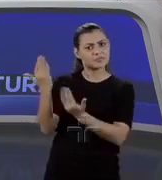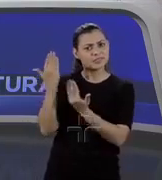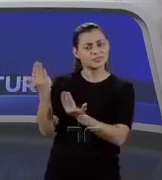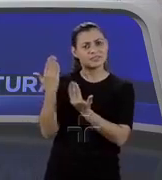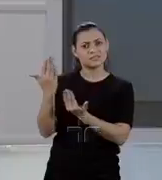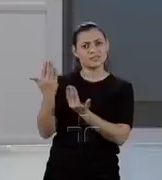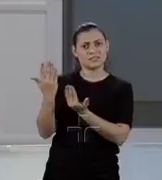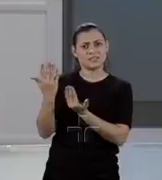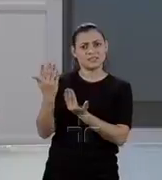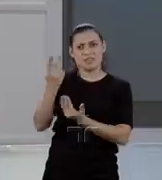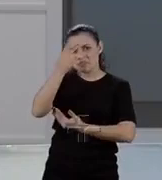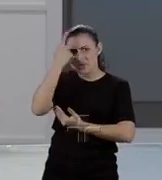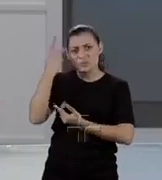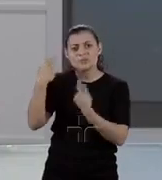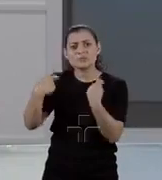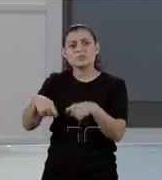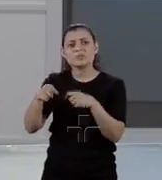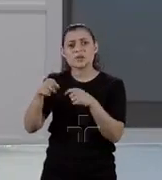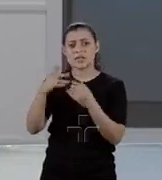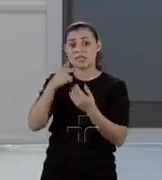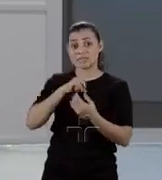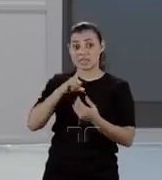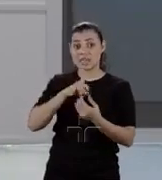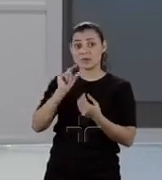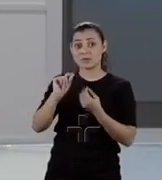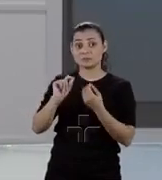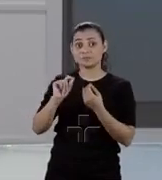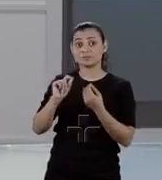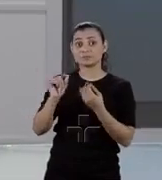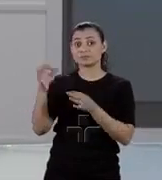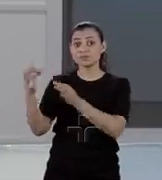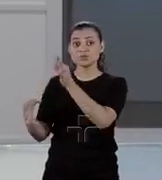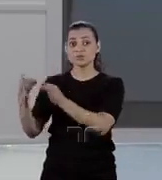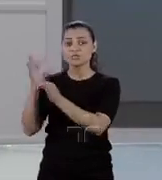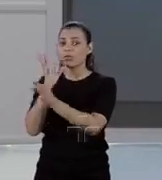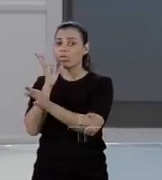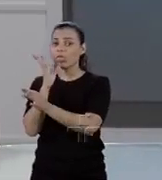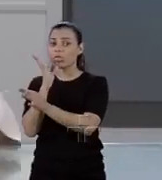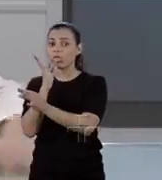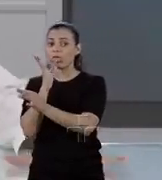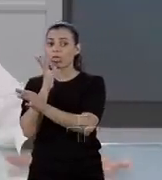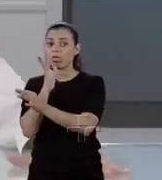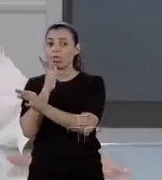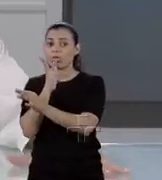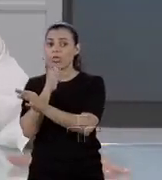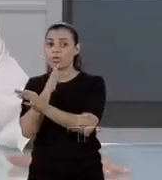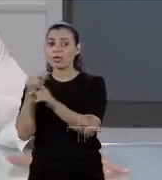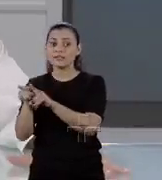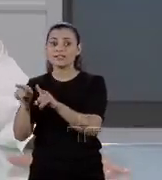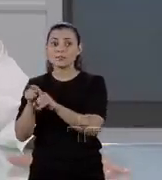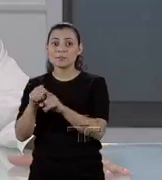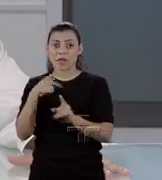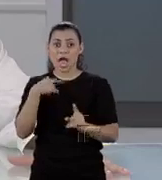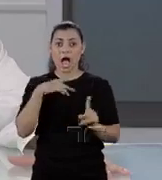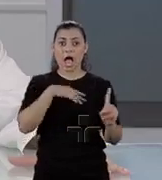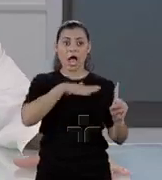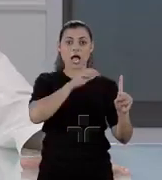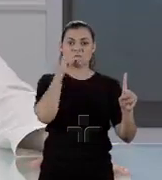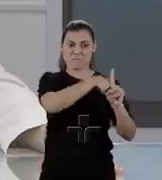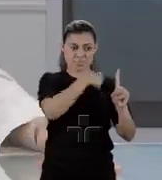pessoas, existe uma distância da temporalidade da justiça e das demandas que as pessoas têm na